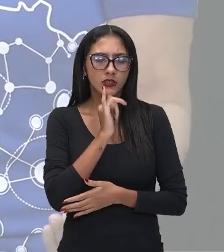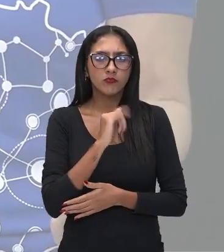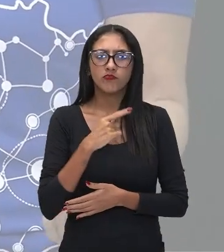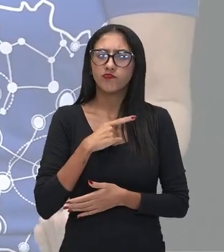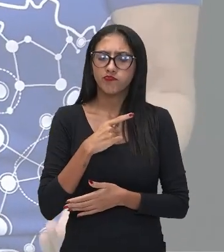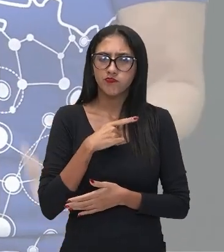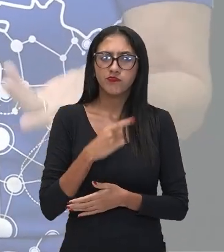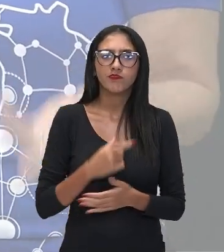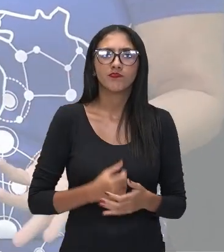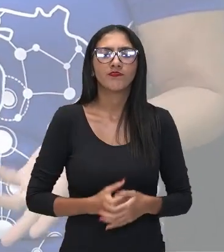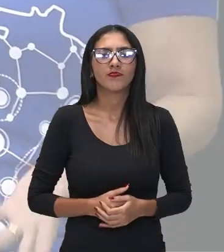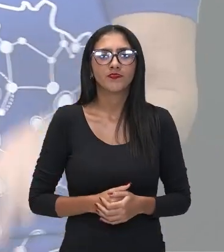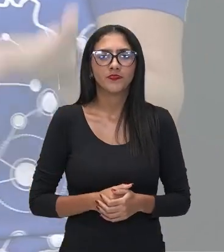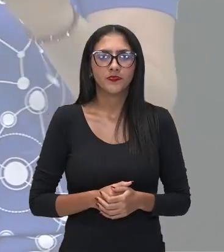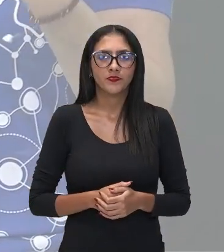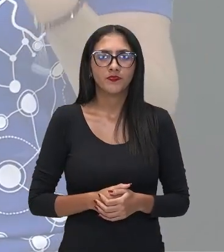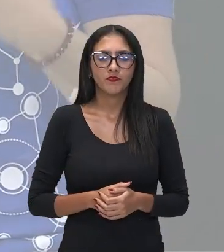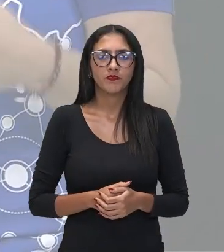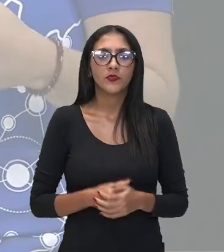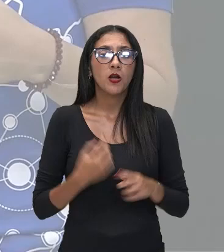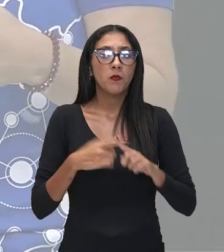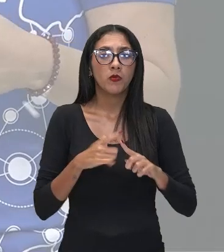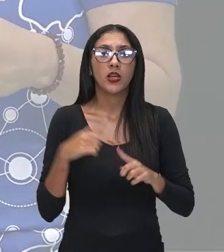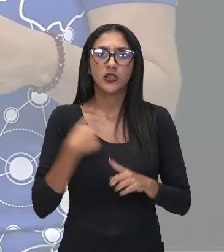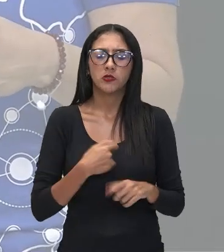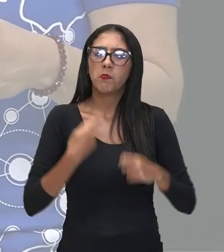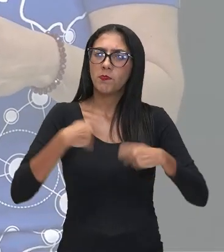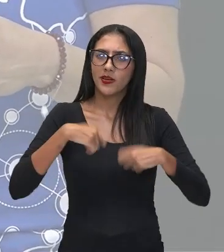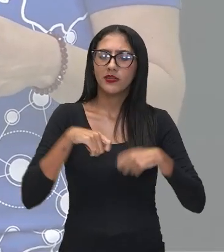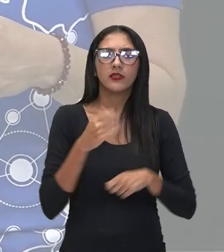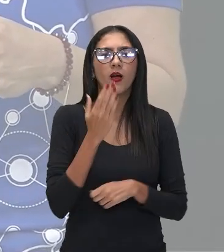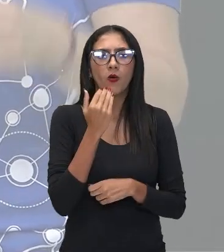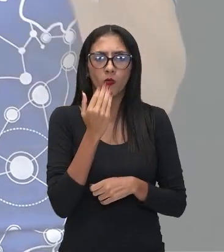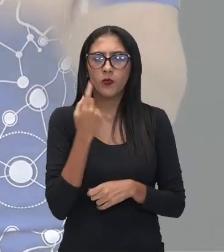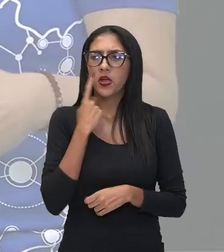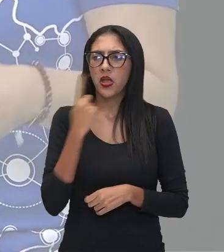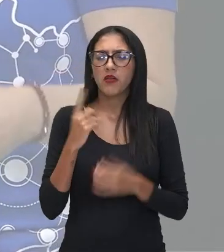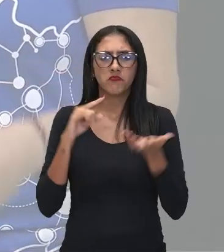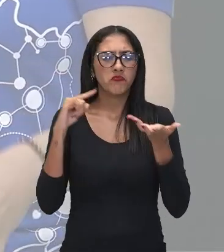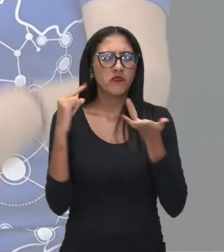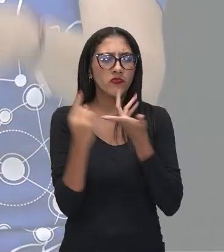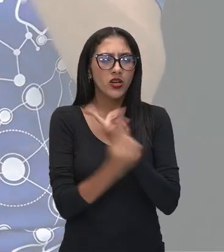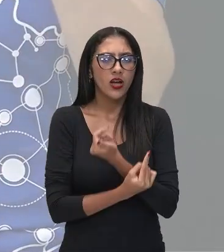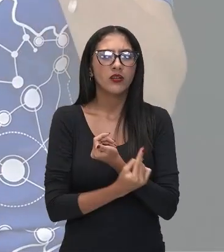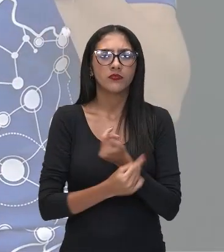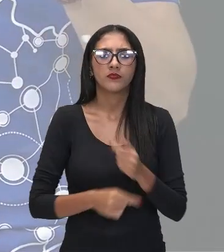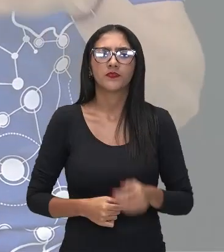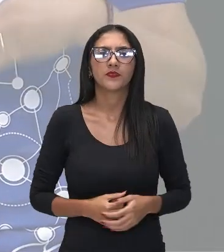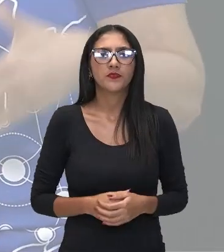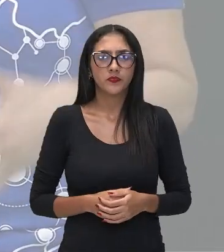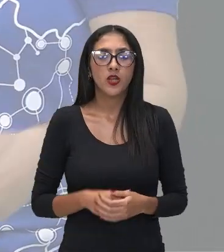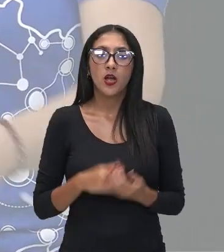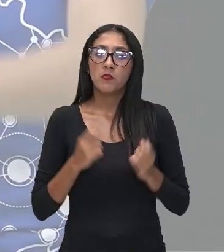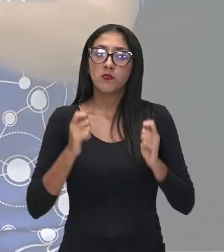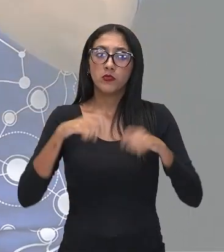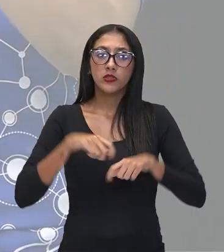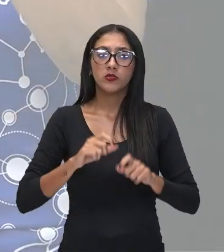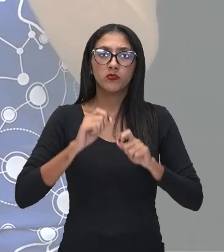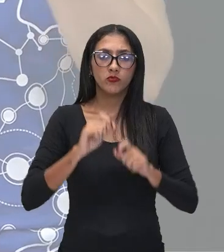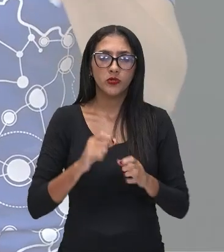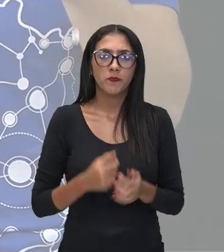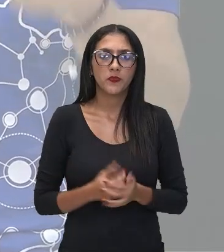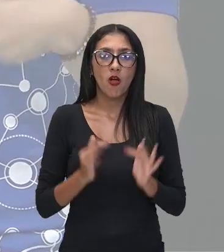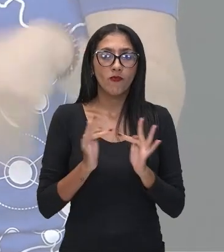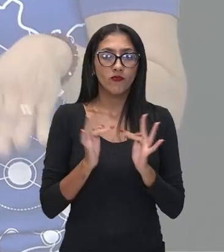ricos em proteínas, porque a gente precisa consumir esses alimentos para que as suas